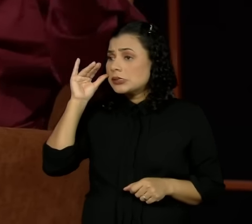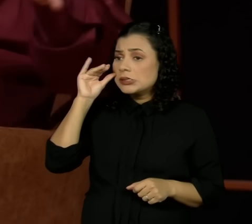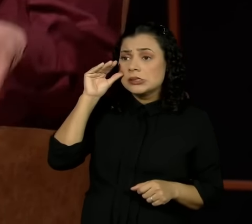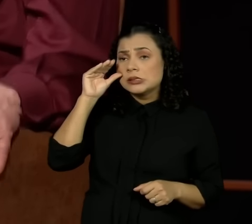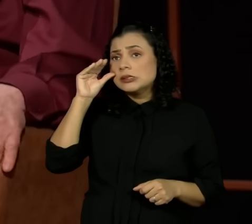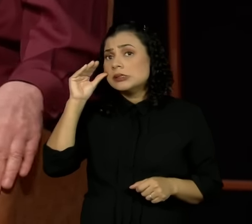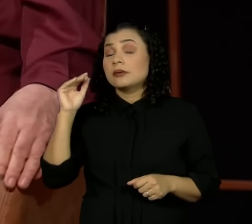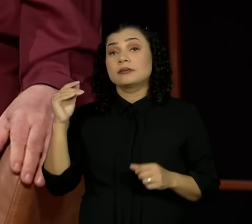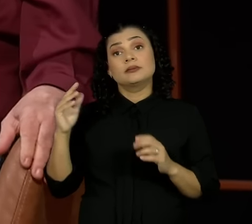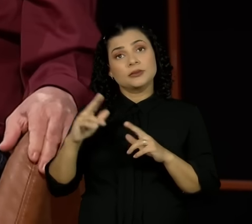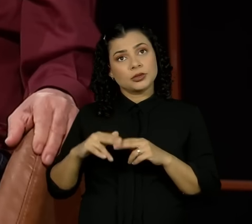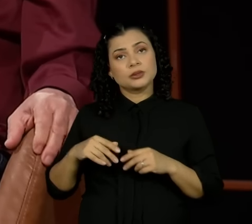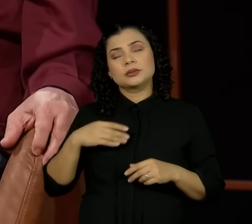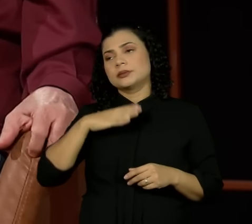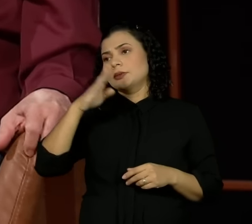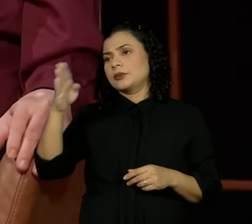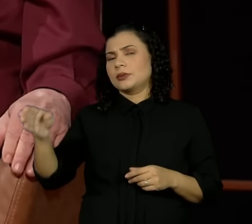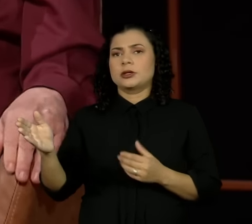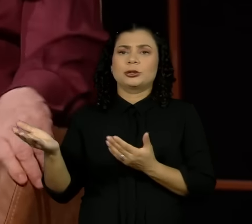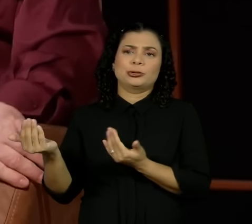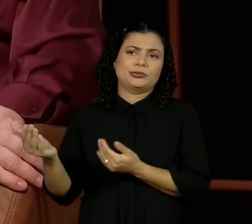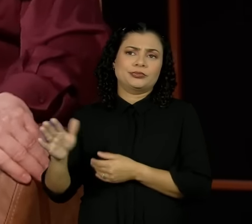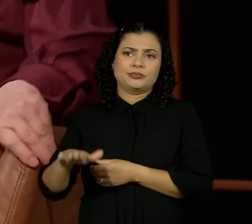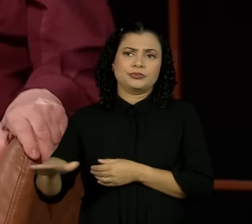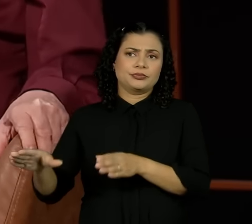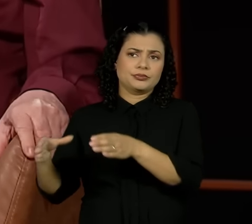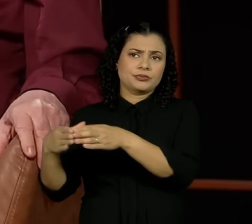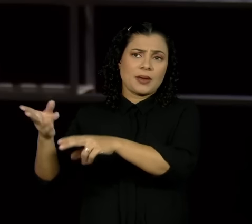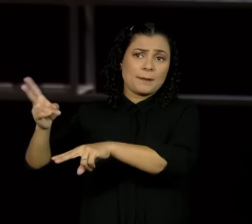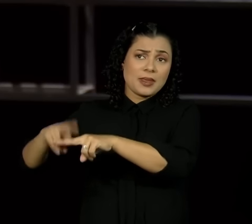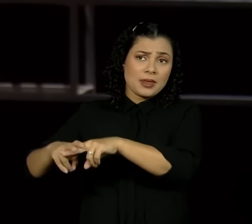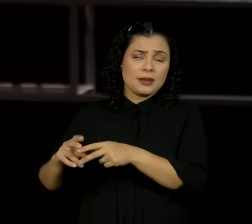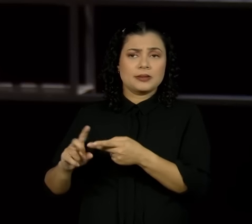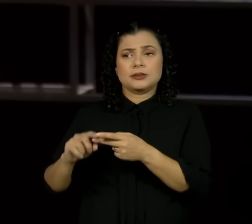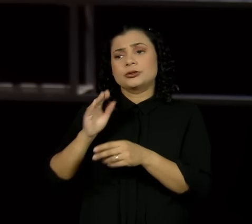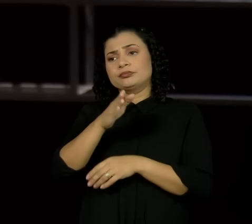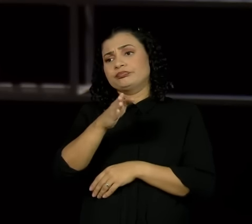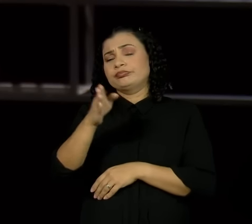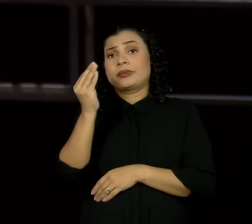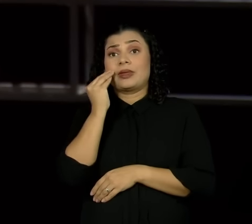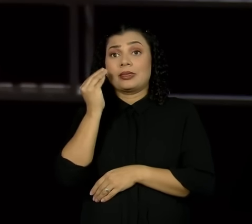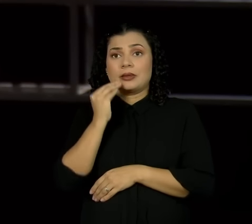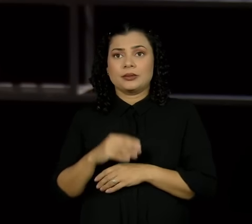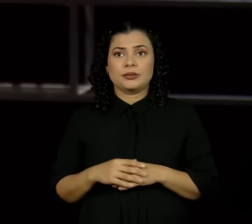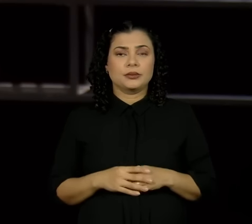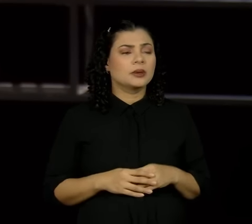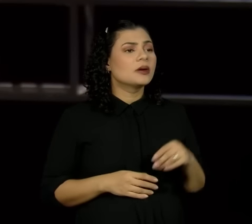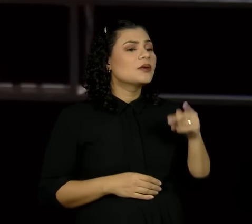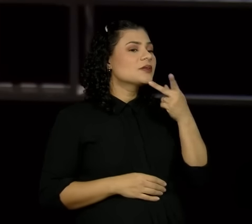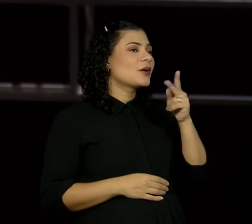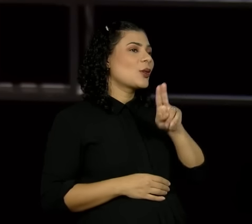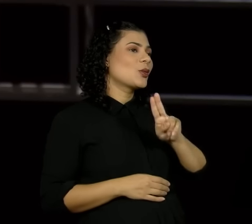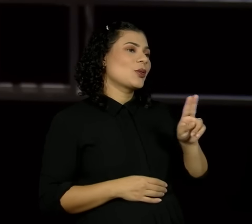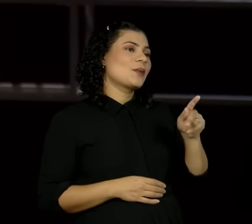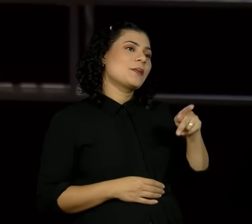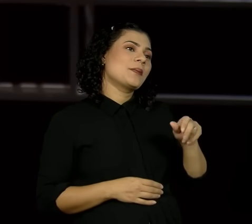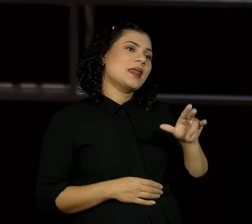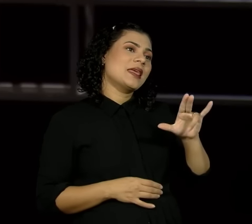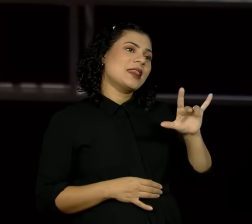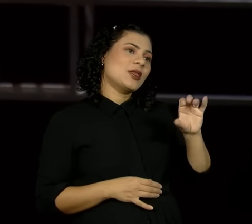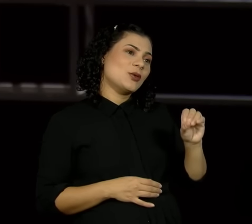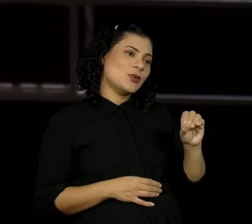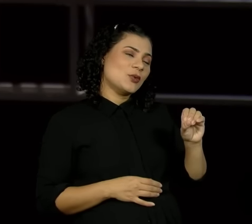no Jornal de Menores, consegui algumas matérias, tirar algumas matérias. Pedro, você citou o Plínio Marcos, né? E por conta da sua amizade